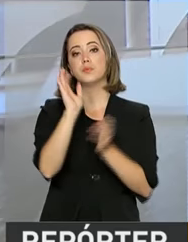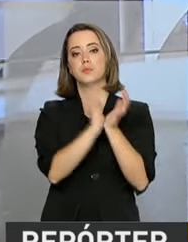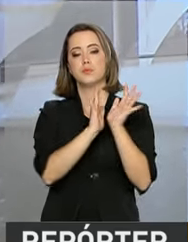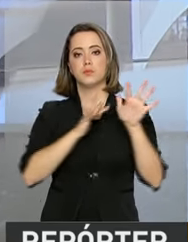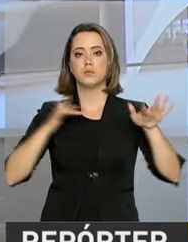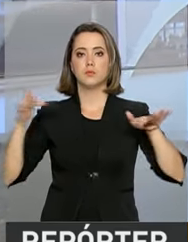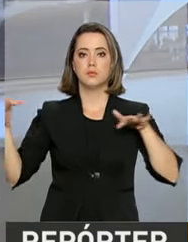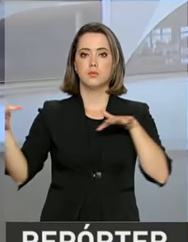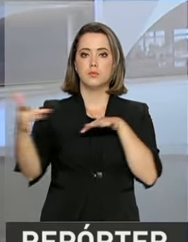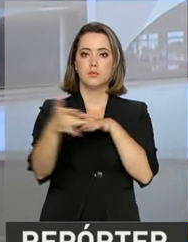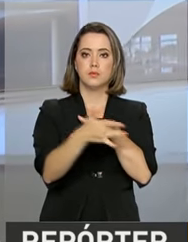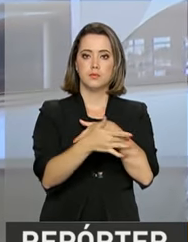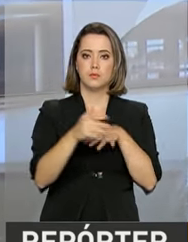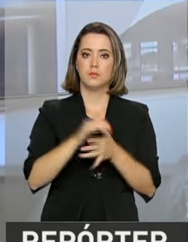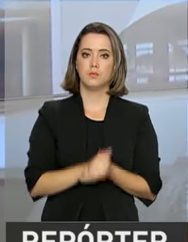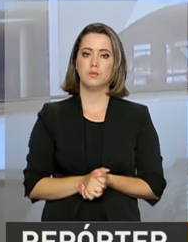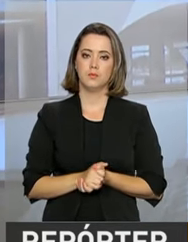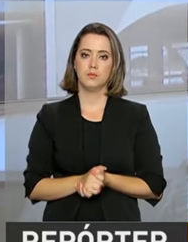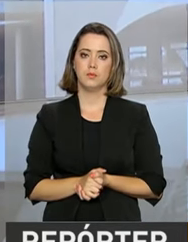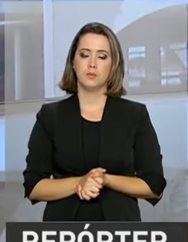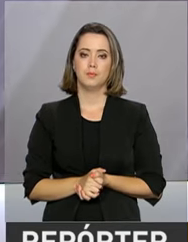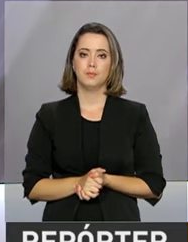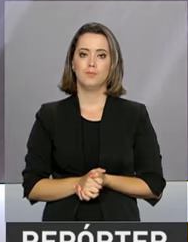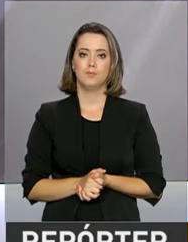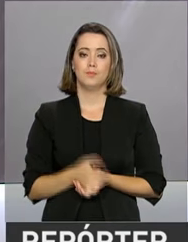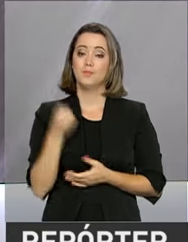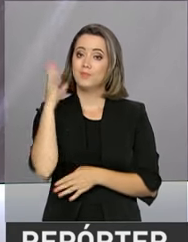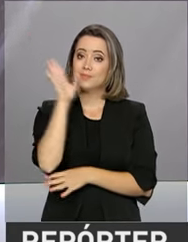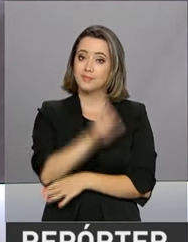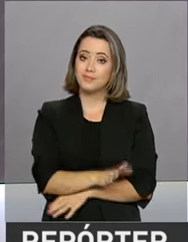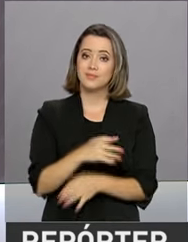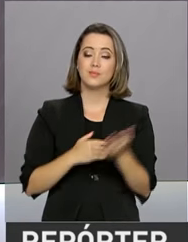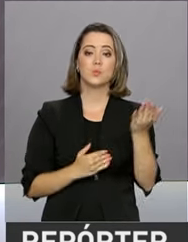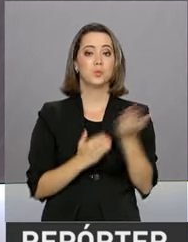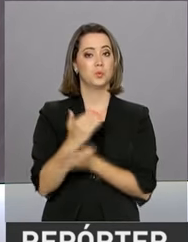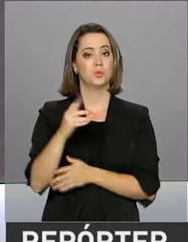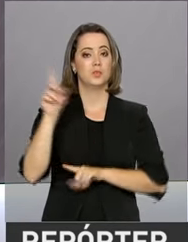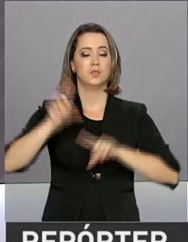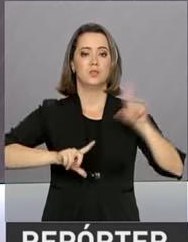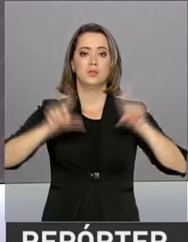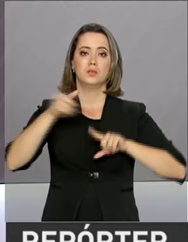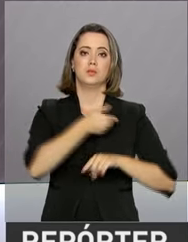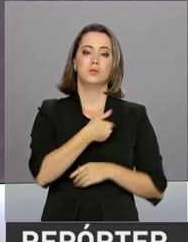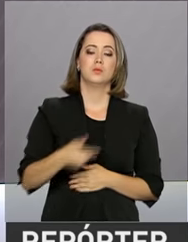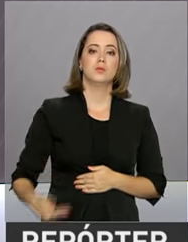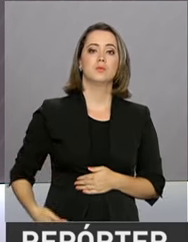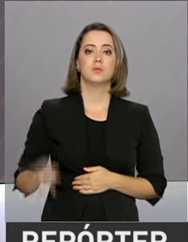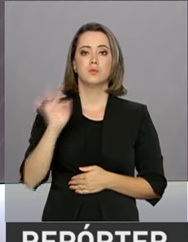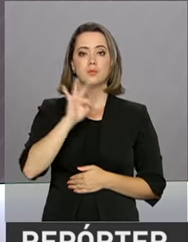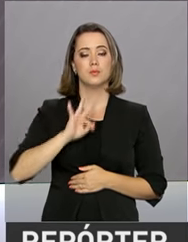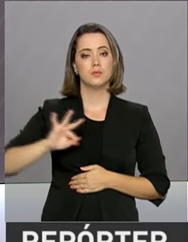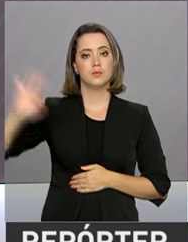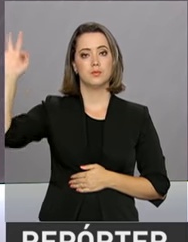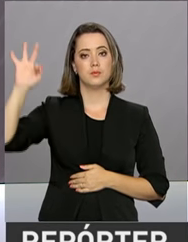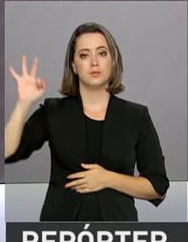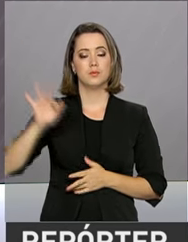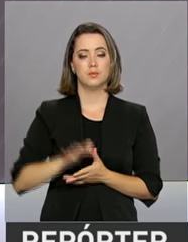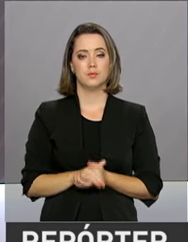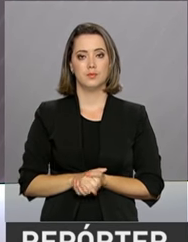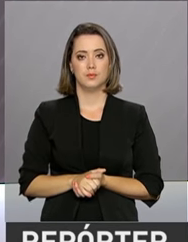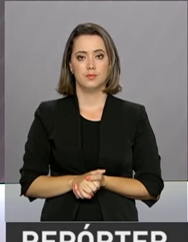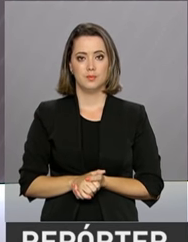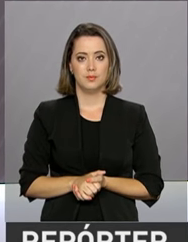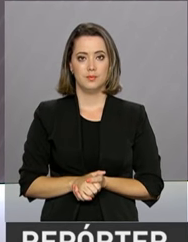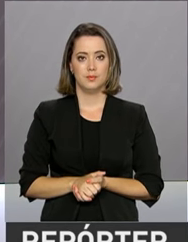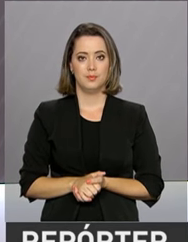também as novidades pelas nossas redes sociais uma ótima tarde pra você continue com a gente aqui na nbr a tv do governo